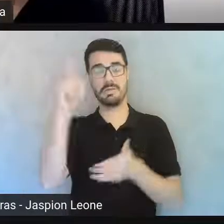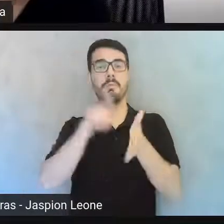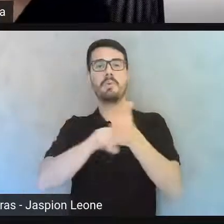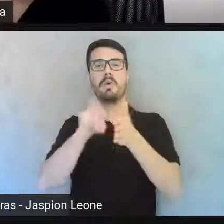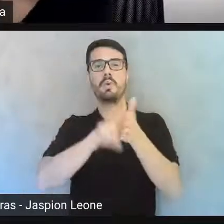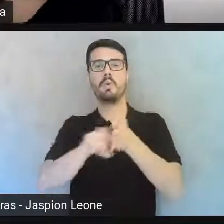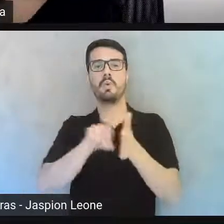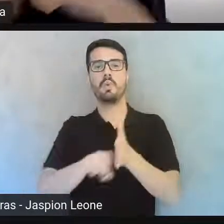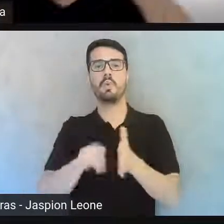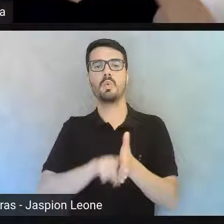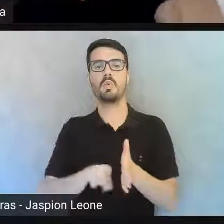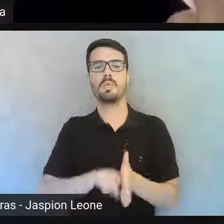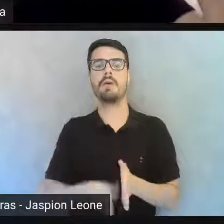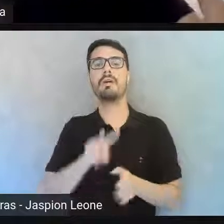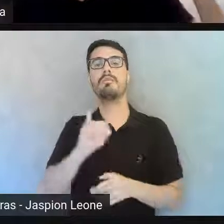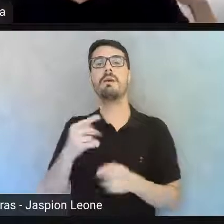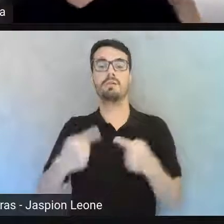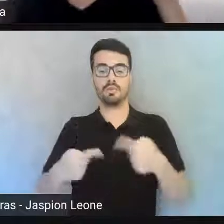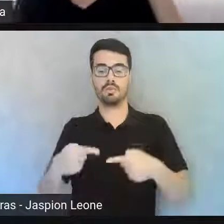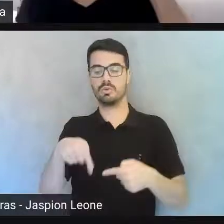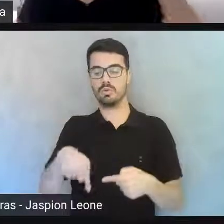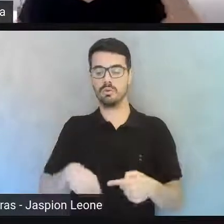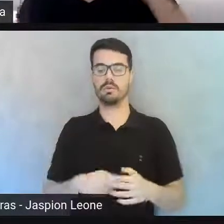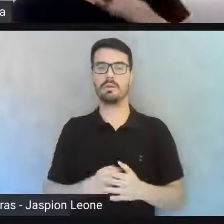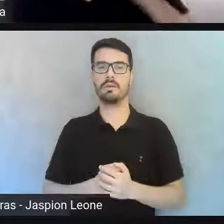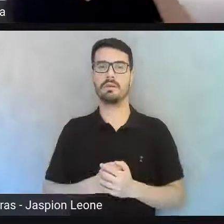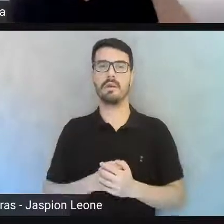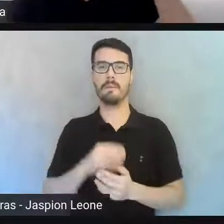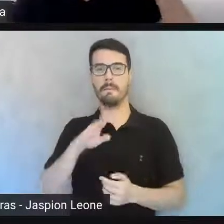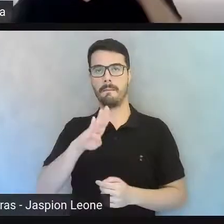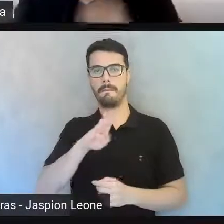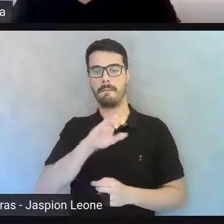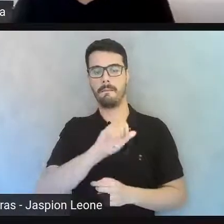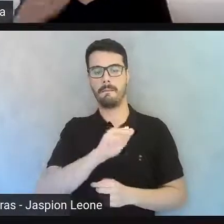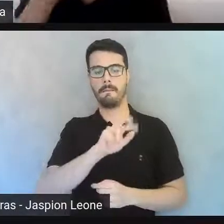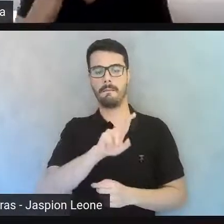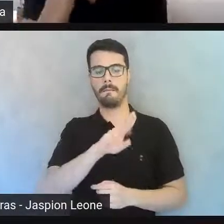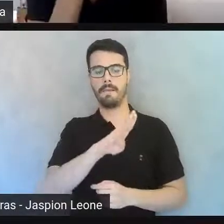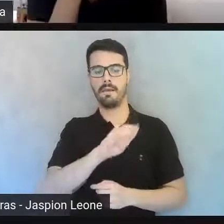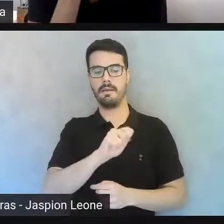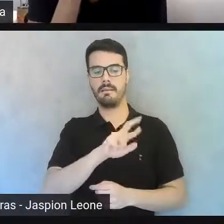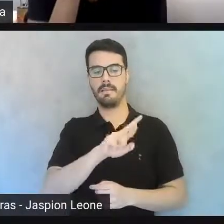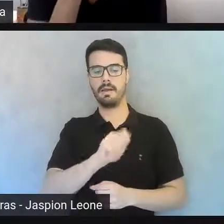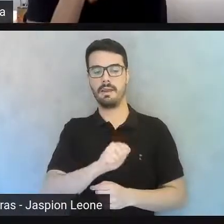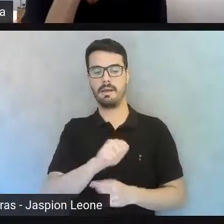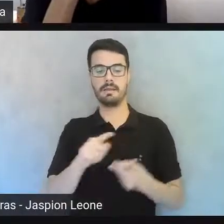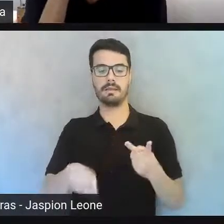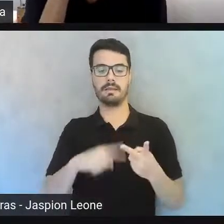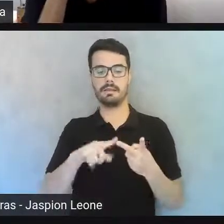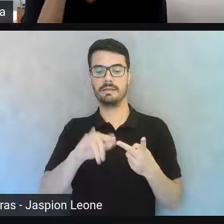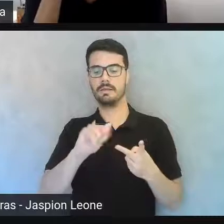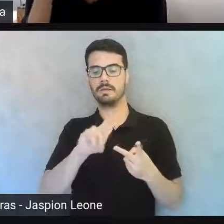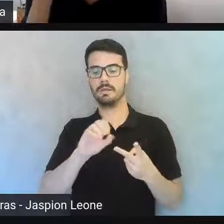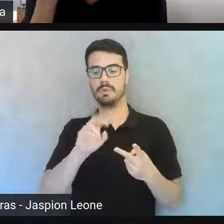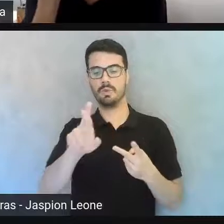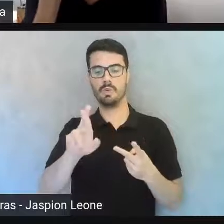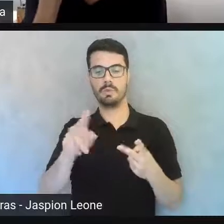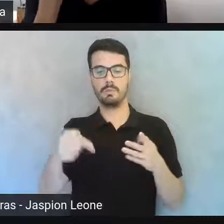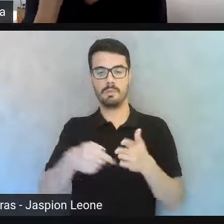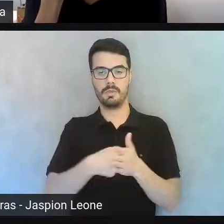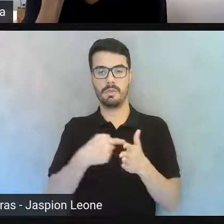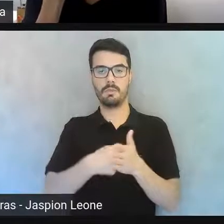vai incluindo aqui na discussão. A Bárbara, o Igor tem perguntado, e eu acho interessante, porque a